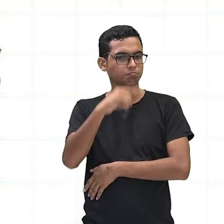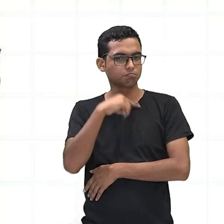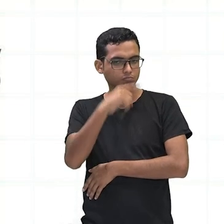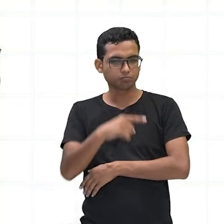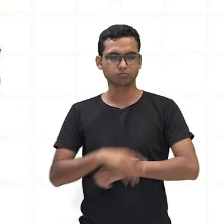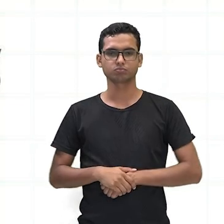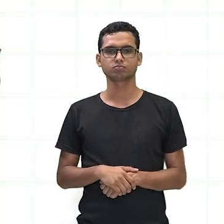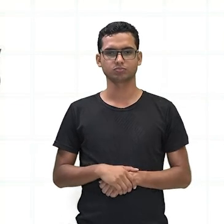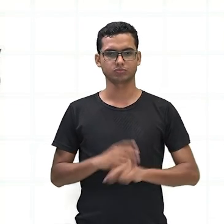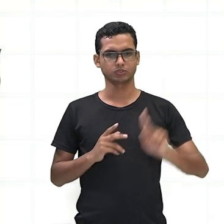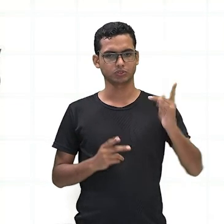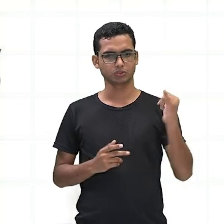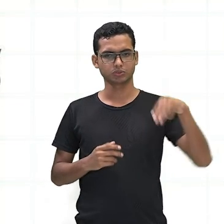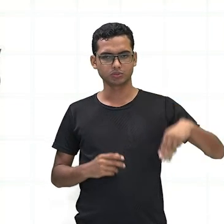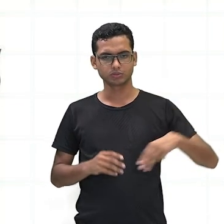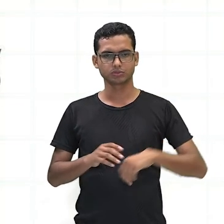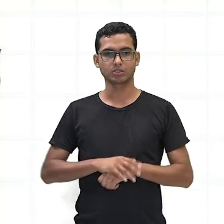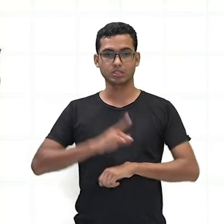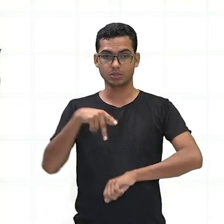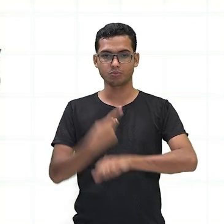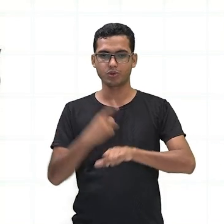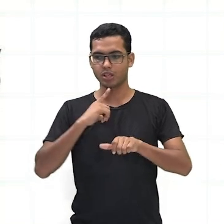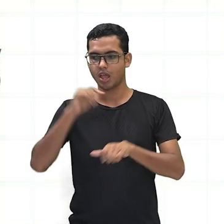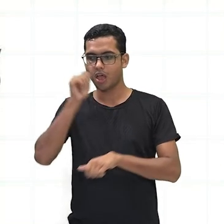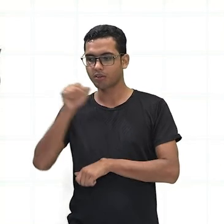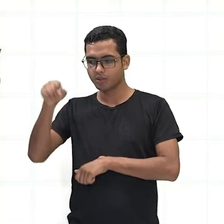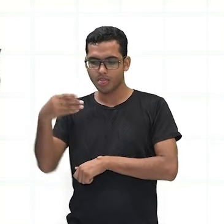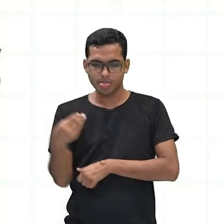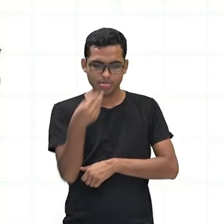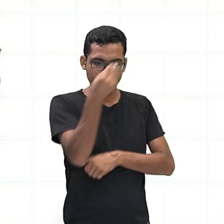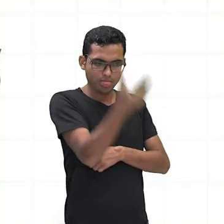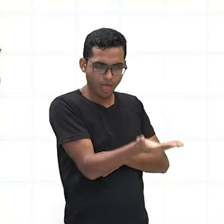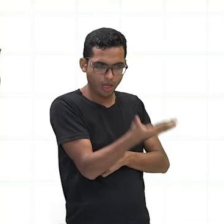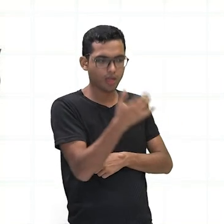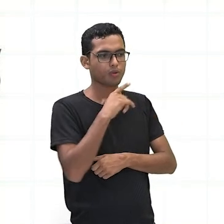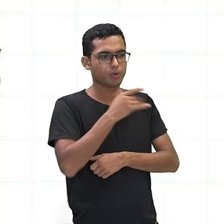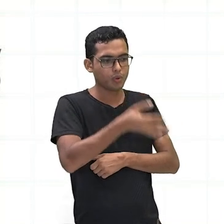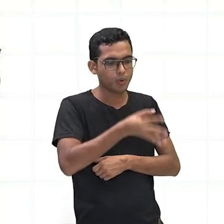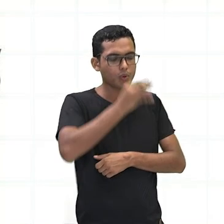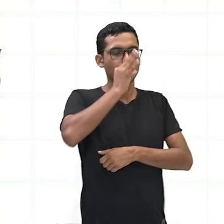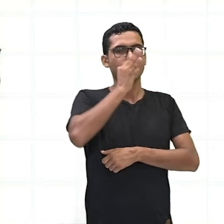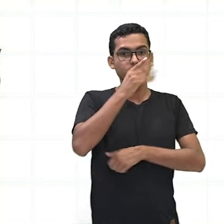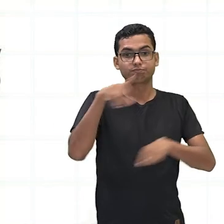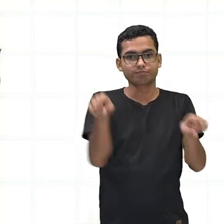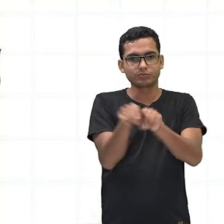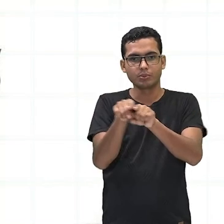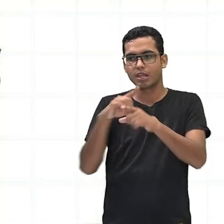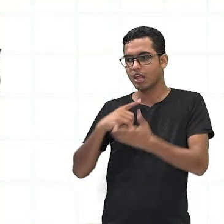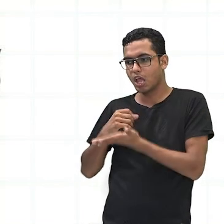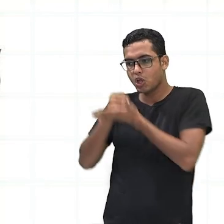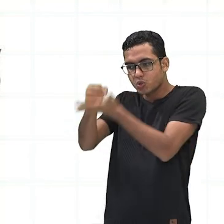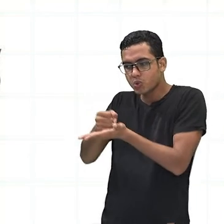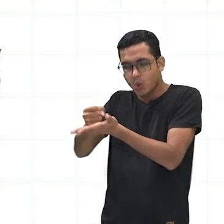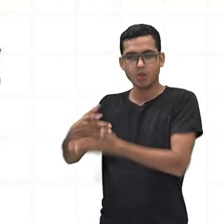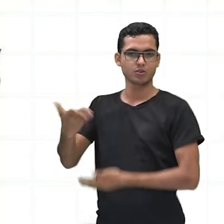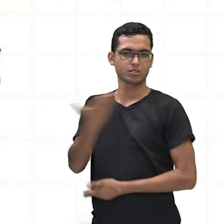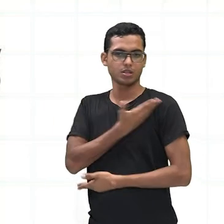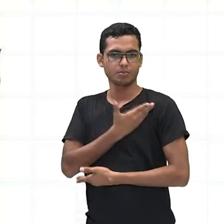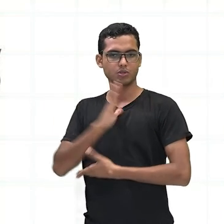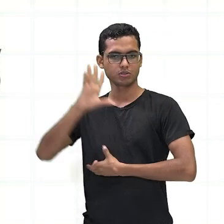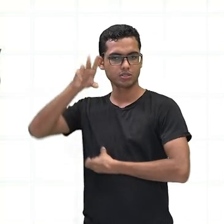his friends. Ele ajudou os amigos também na escola. He gave